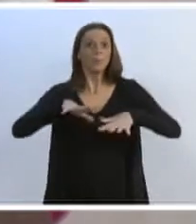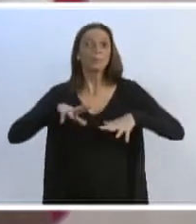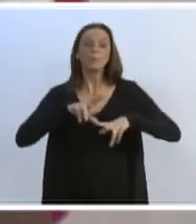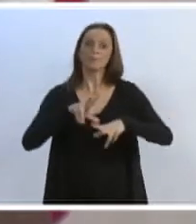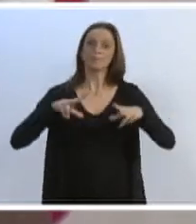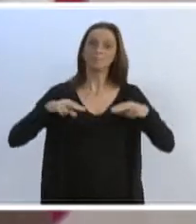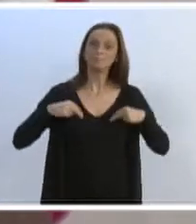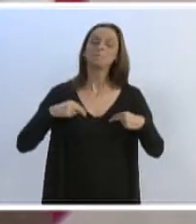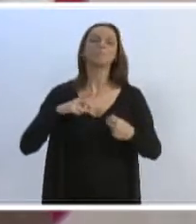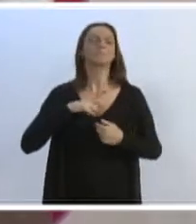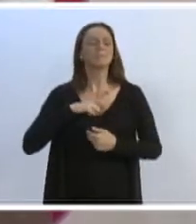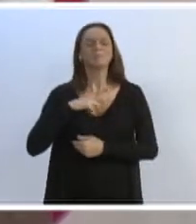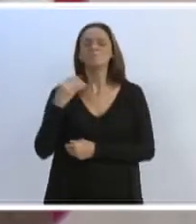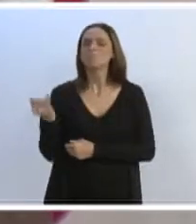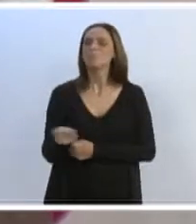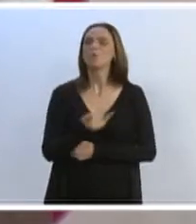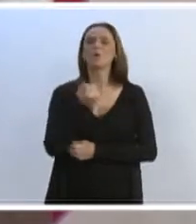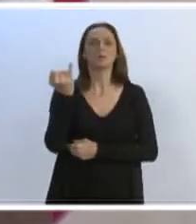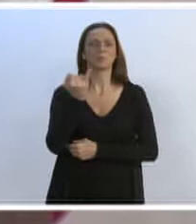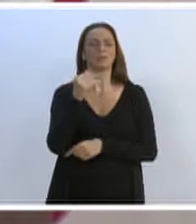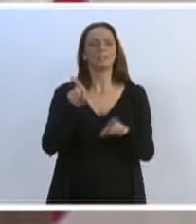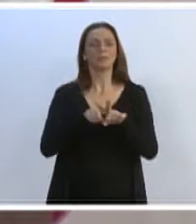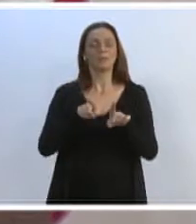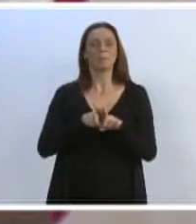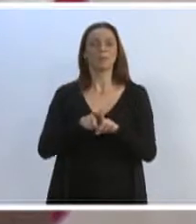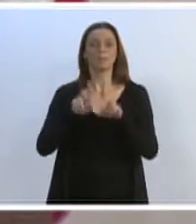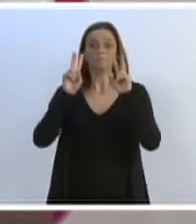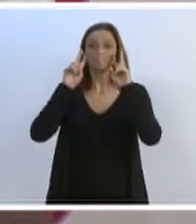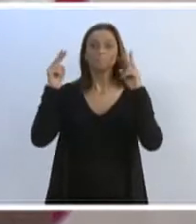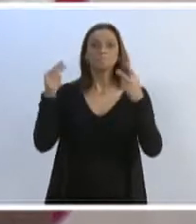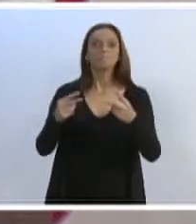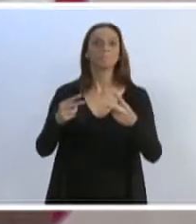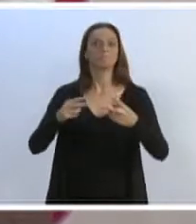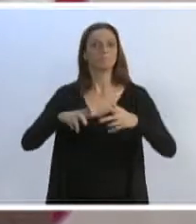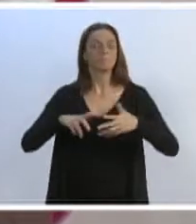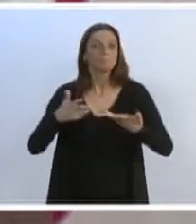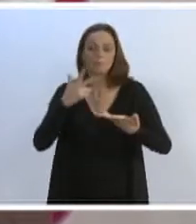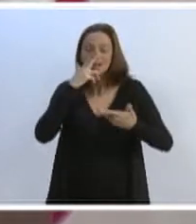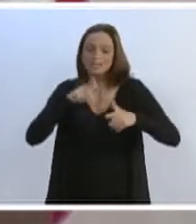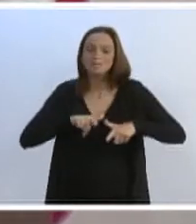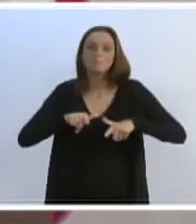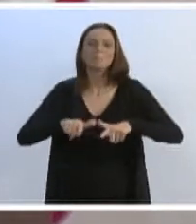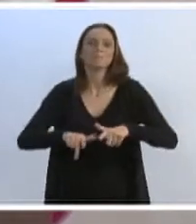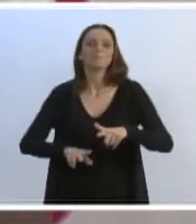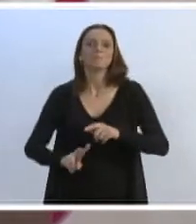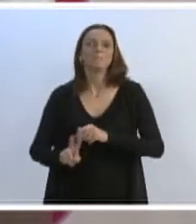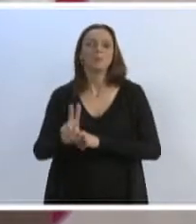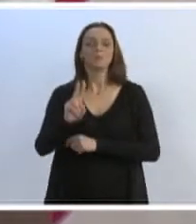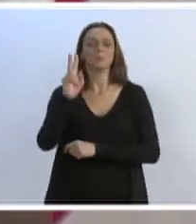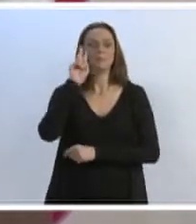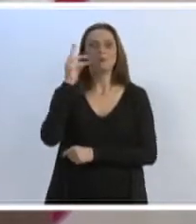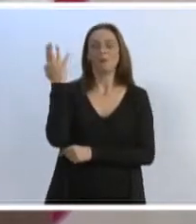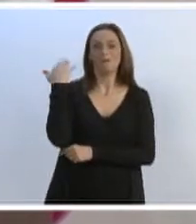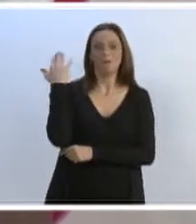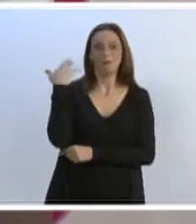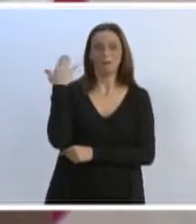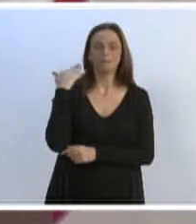Fundação, da Fundação Cultural de Blumenau, a professora Sueli Petri, nossa diretora do Arquivo